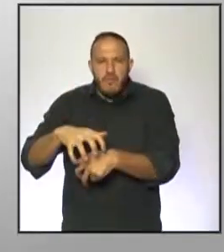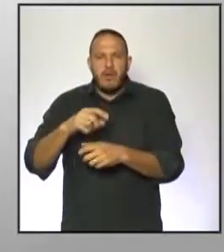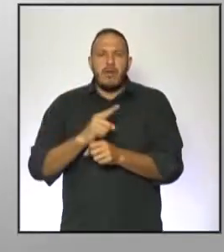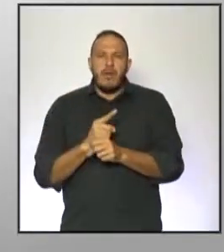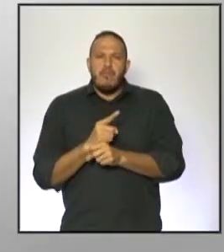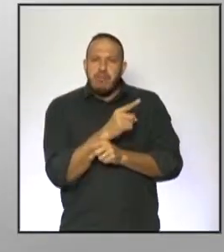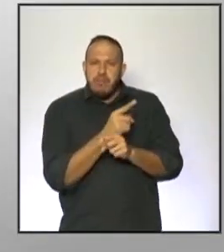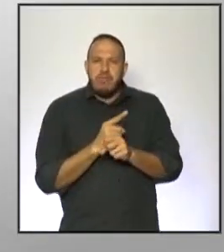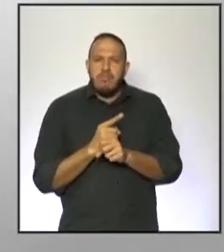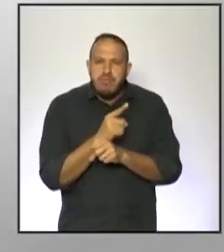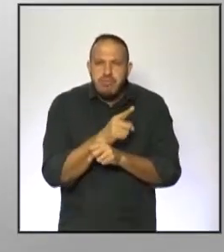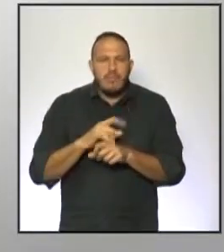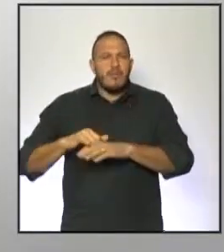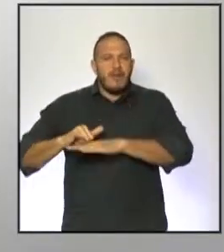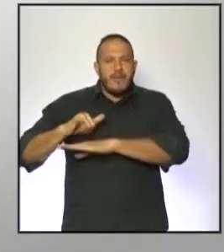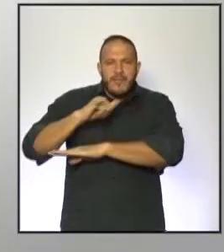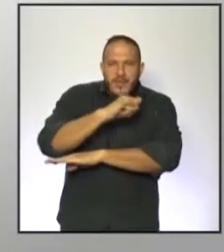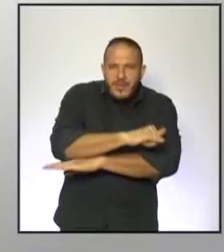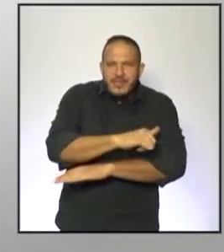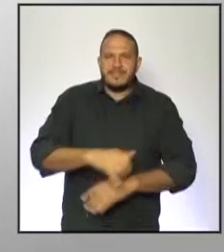guerra, aviões.